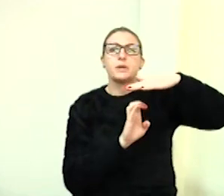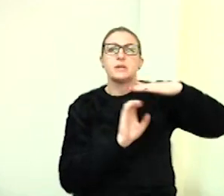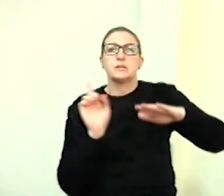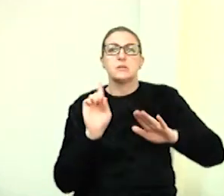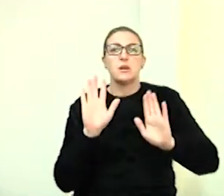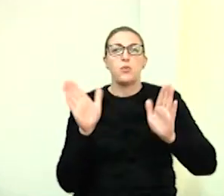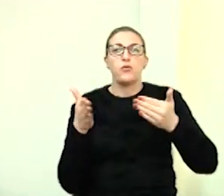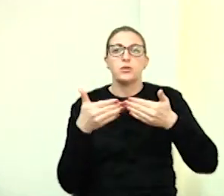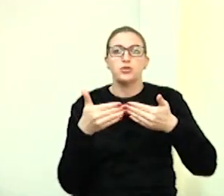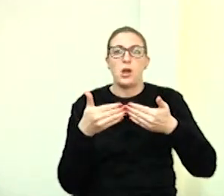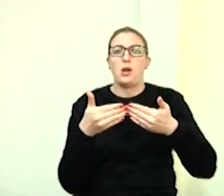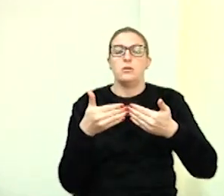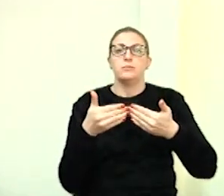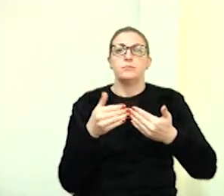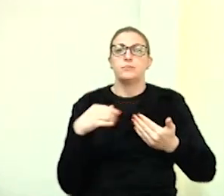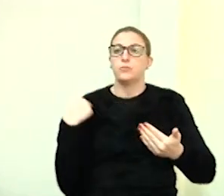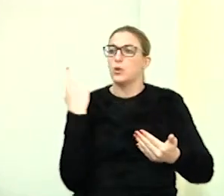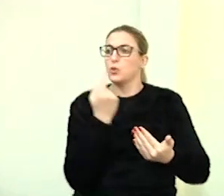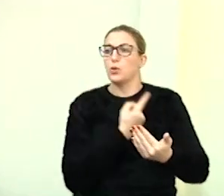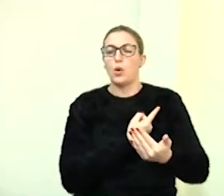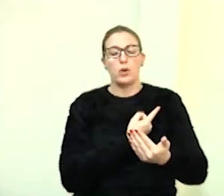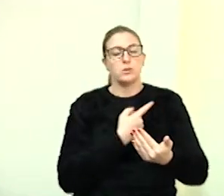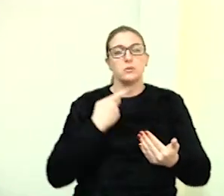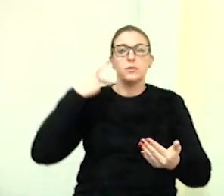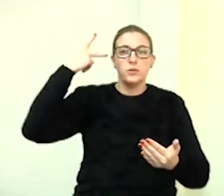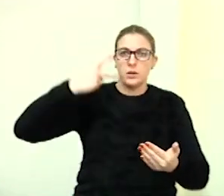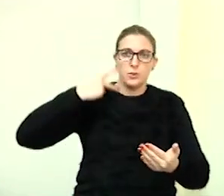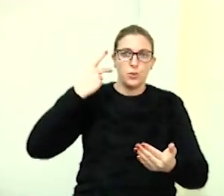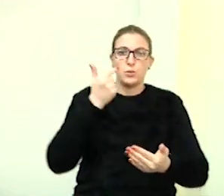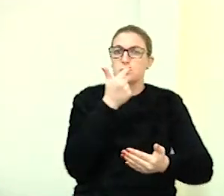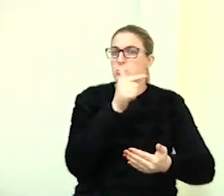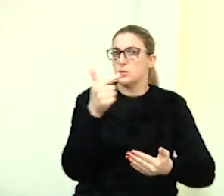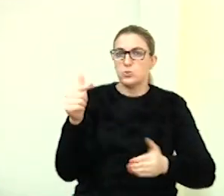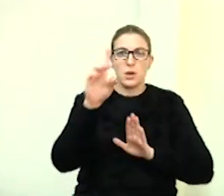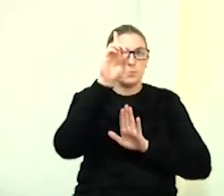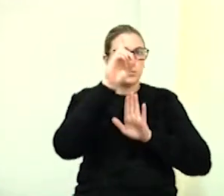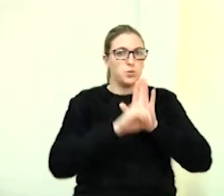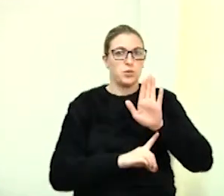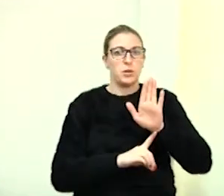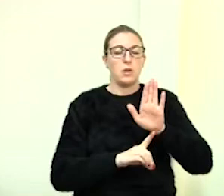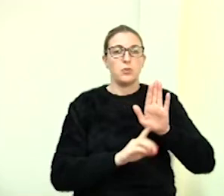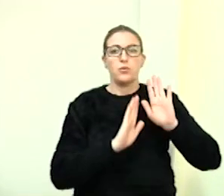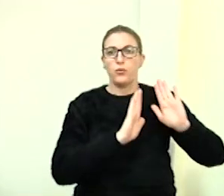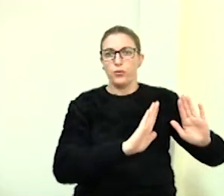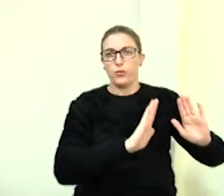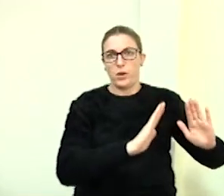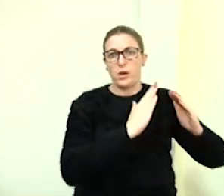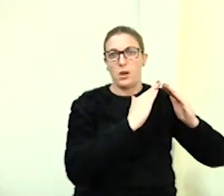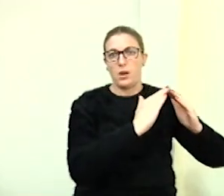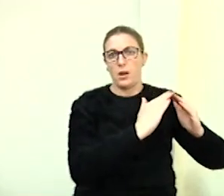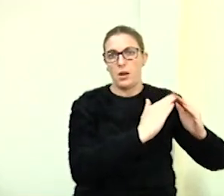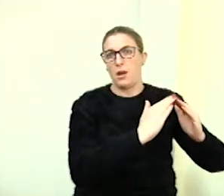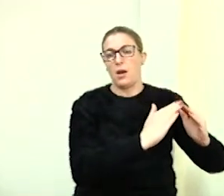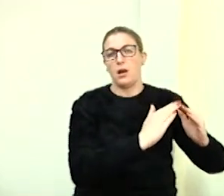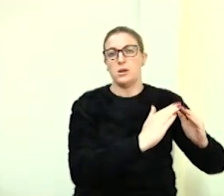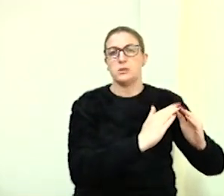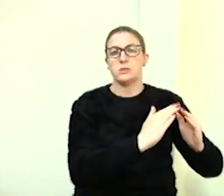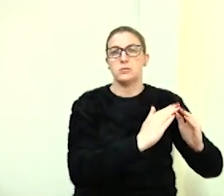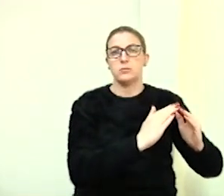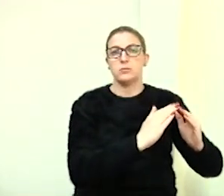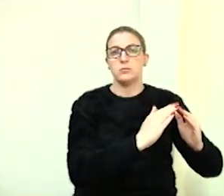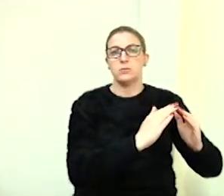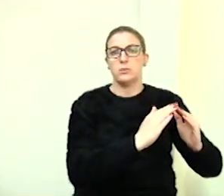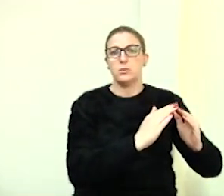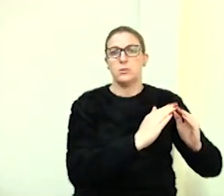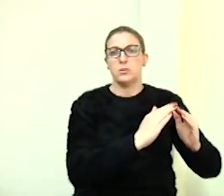Vejo que nós, vereadores, não temos esse direito de ficarmos em casa enquanto aqueles